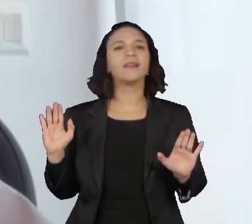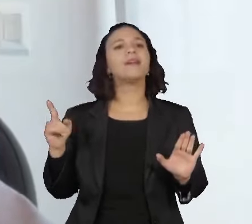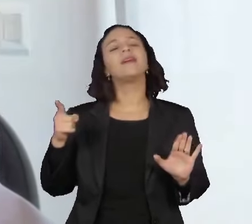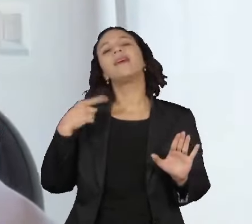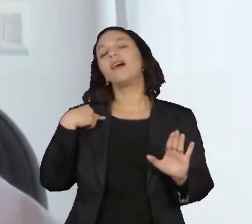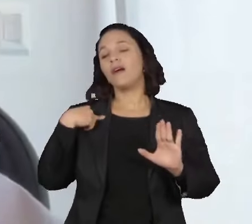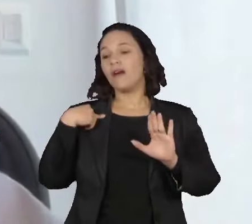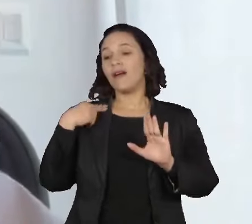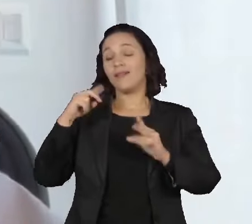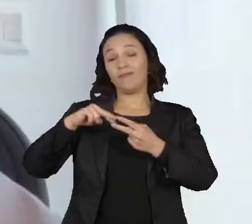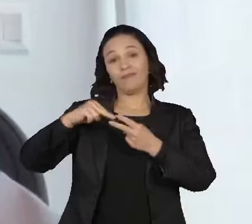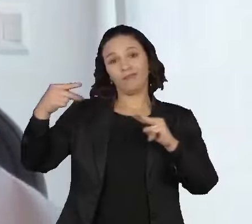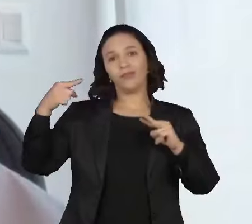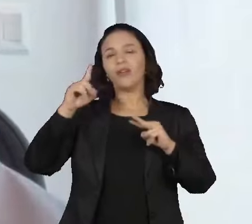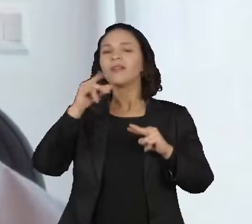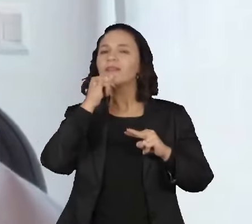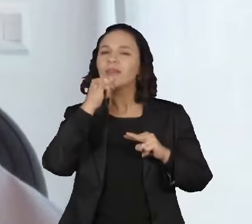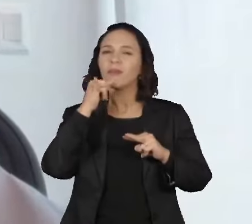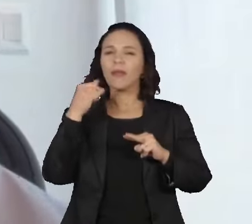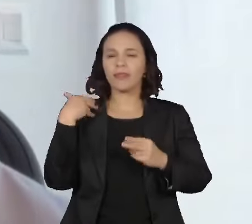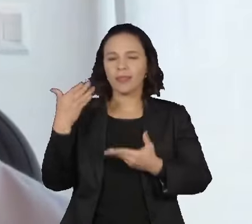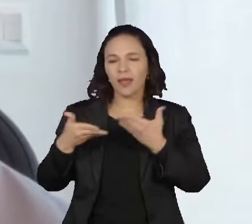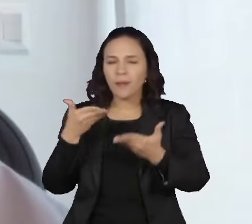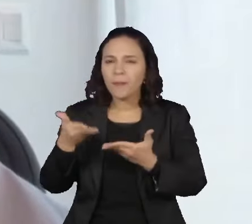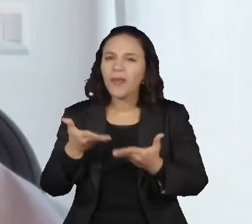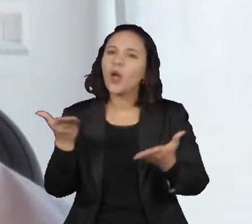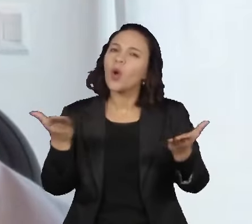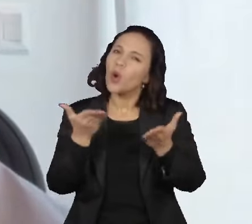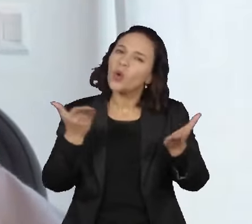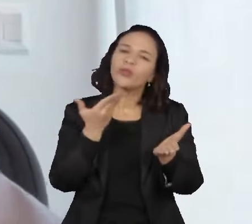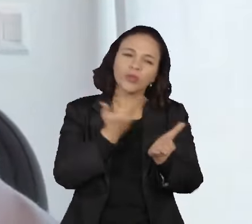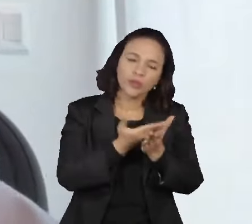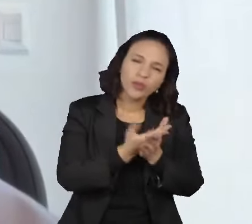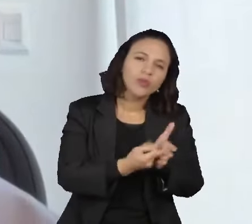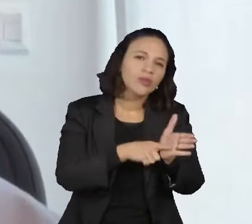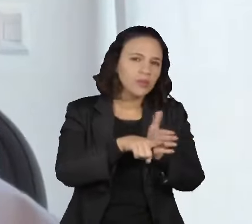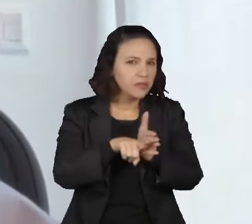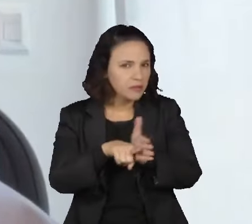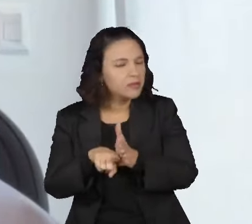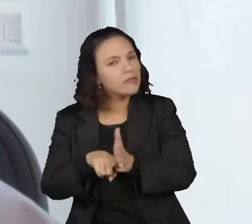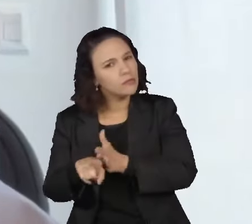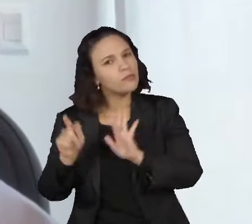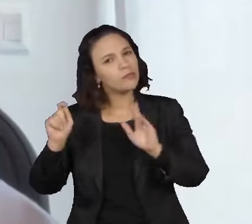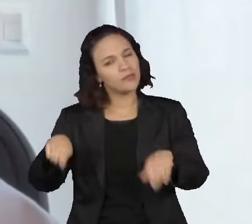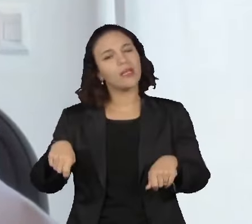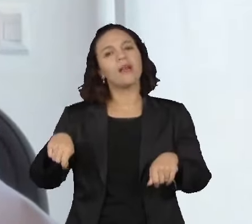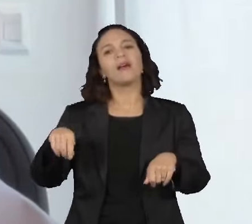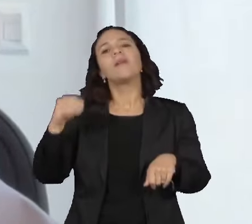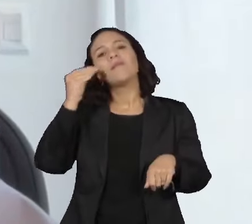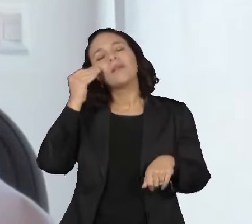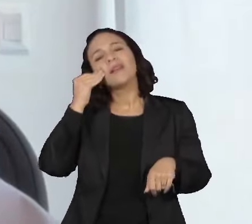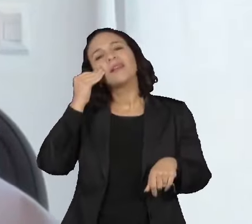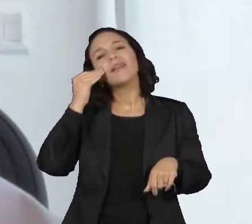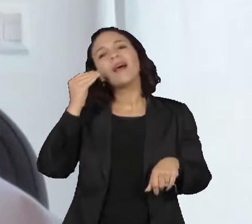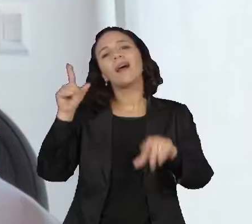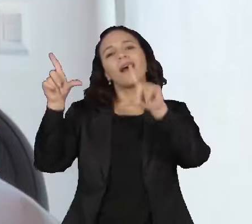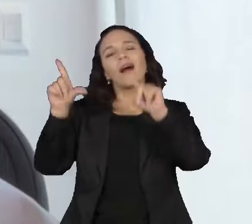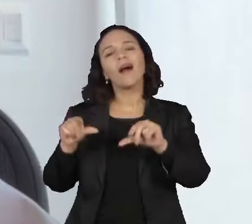mudar. Somente com terapias gênicas hoje, que estão sendo mais desenvolvidas para ter mudança de doenças